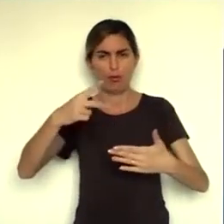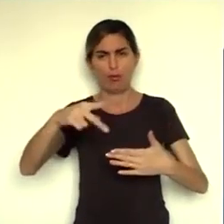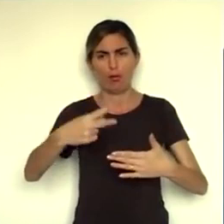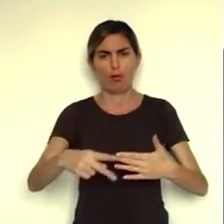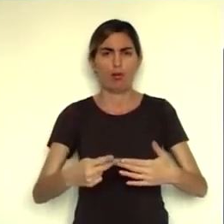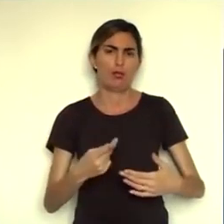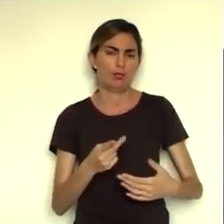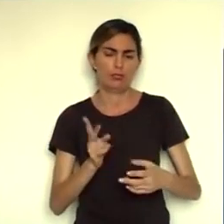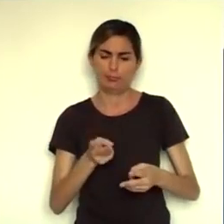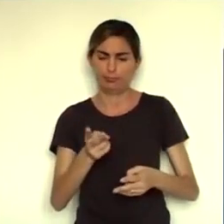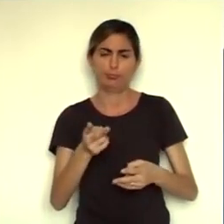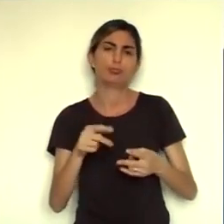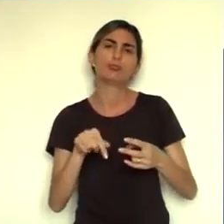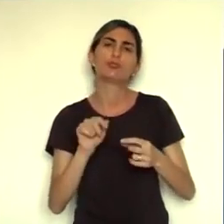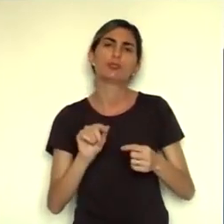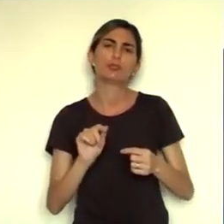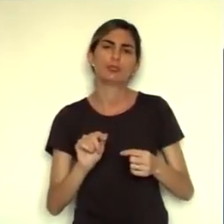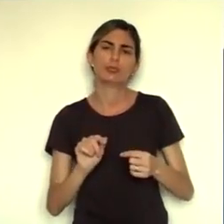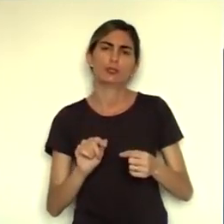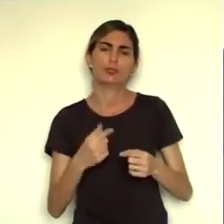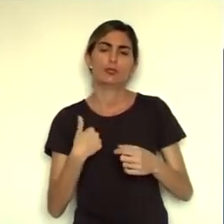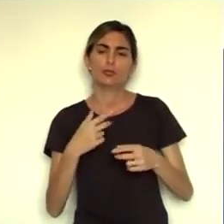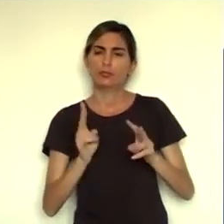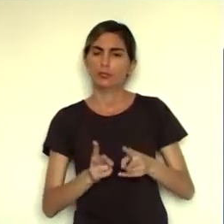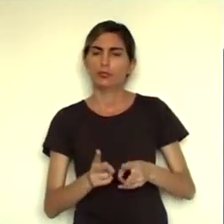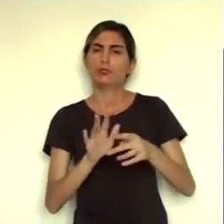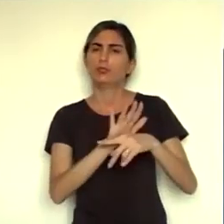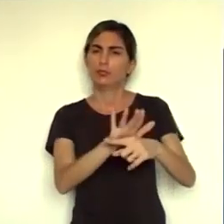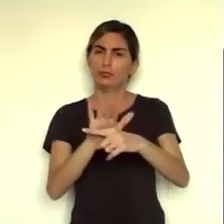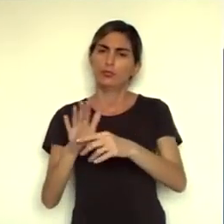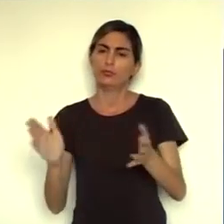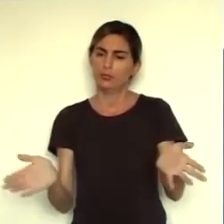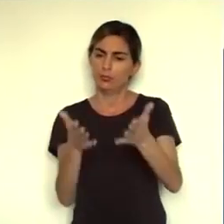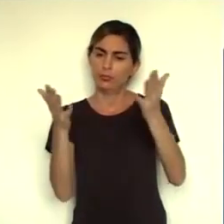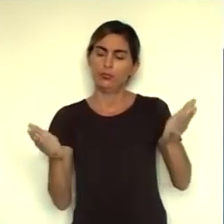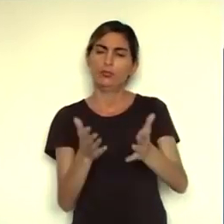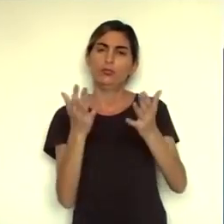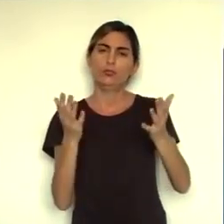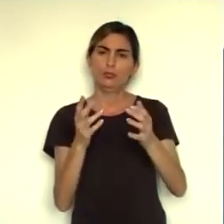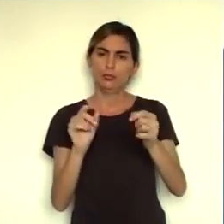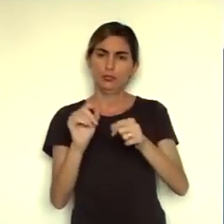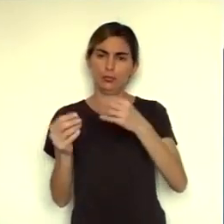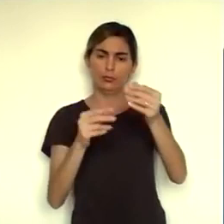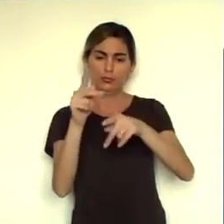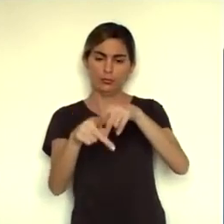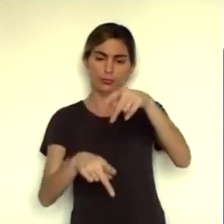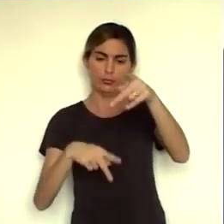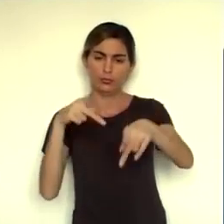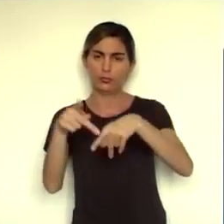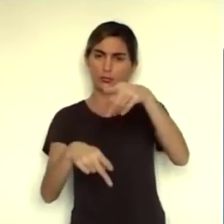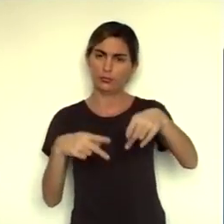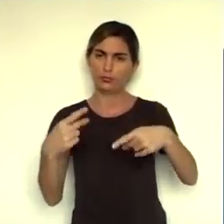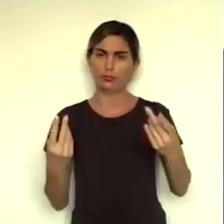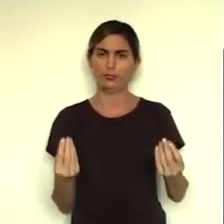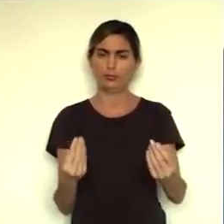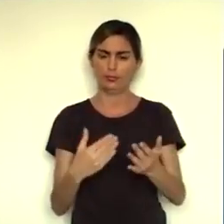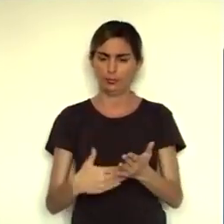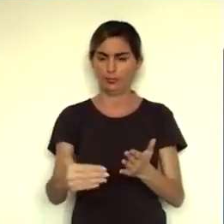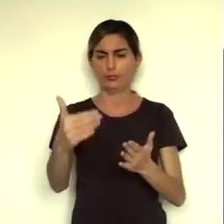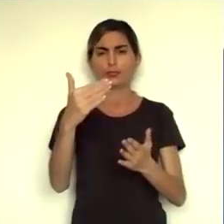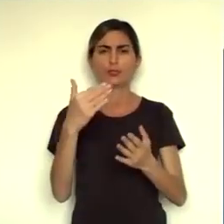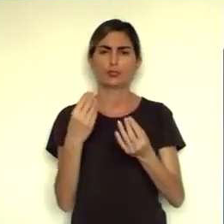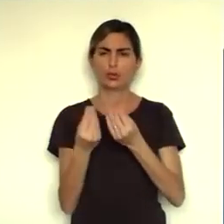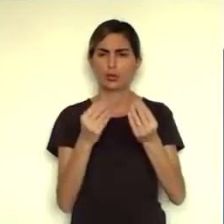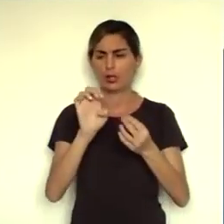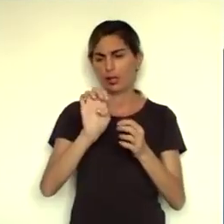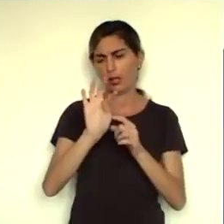abrangentes, elas estão presentes, né, e elas vão contribuir nessa formação e composição da população, né?